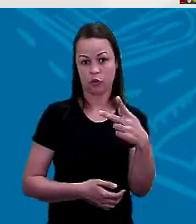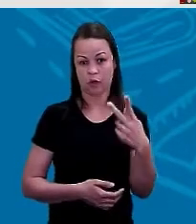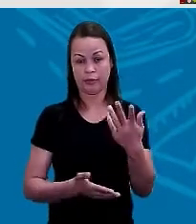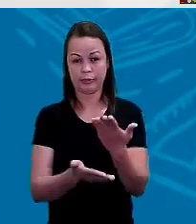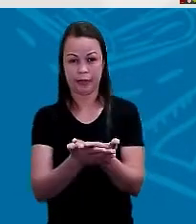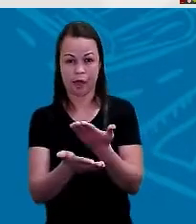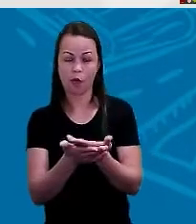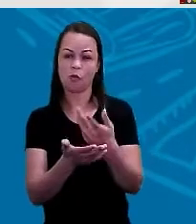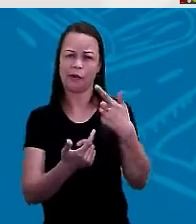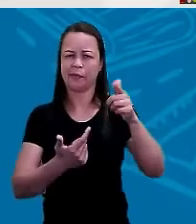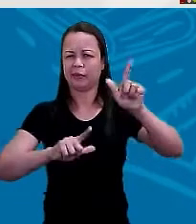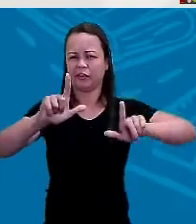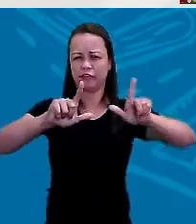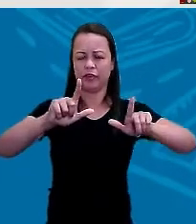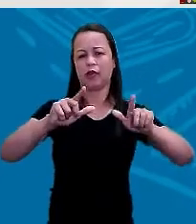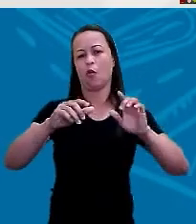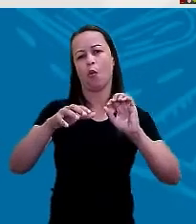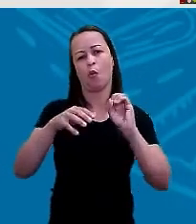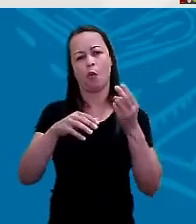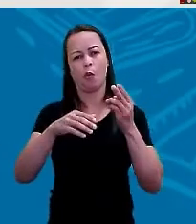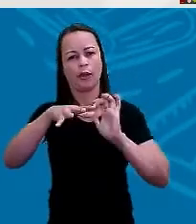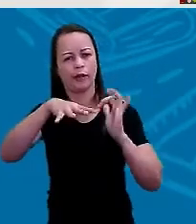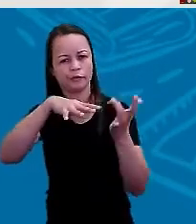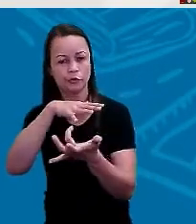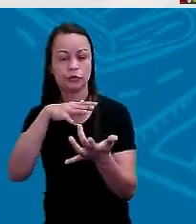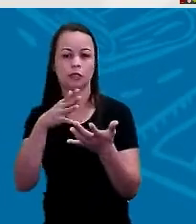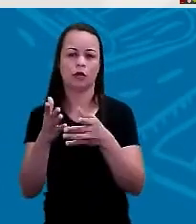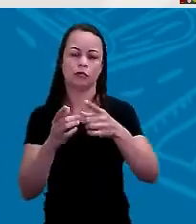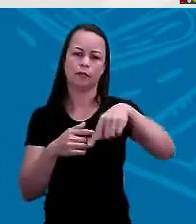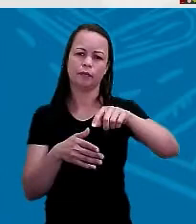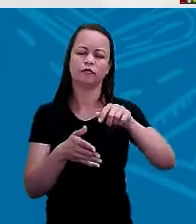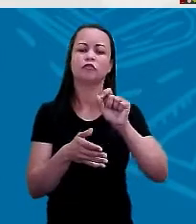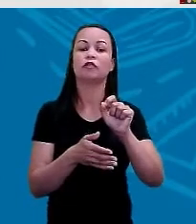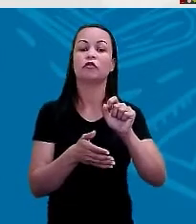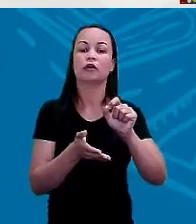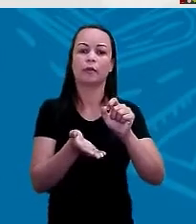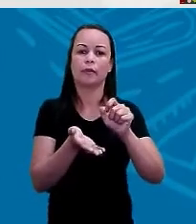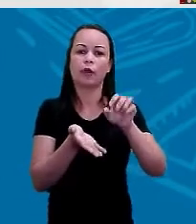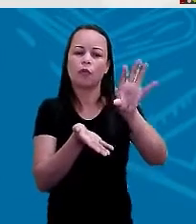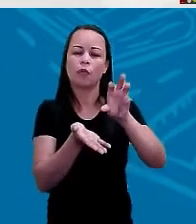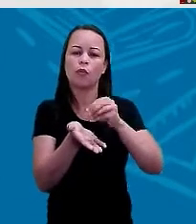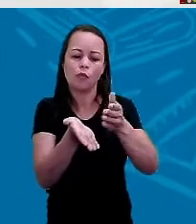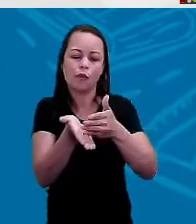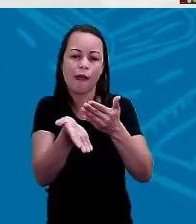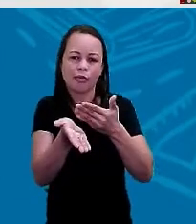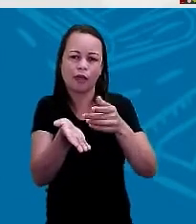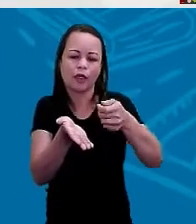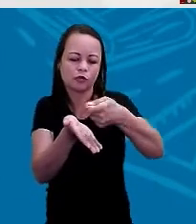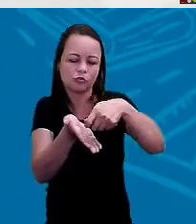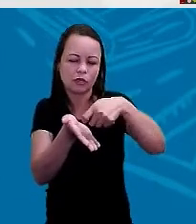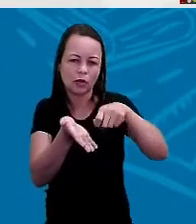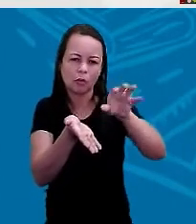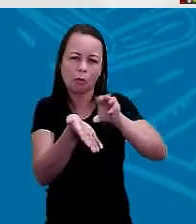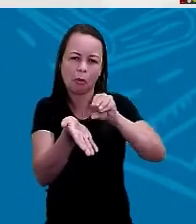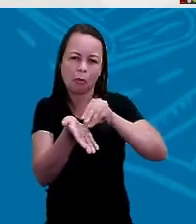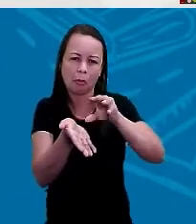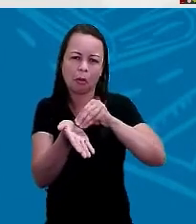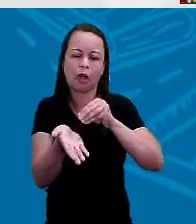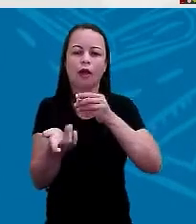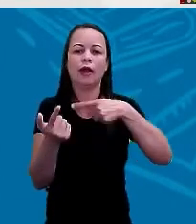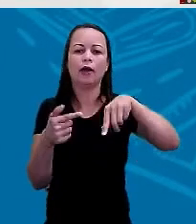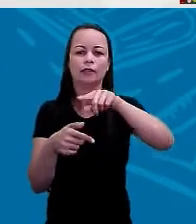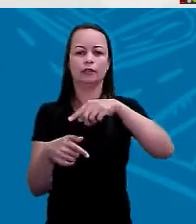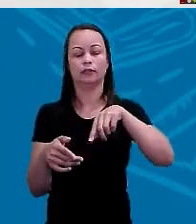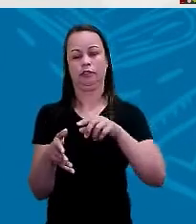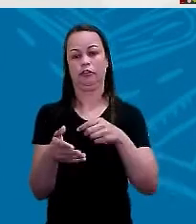aí pela TV ou pela rede social, então o que é que você faz? Pega um caderninho, anota e memoriza, porque aí você vai poder usar em